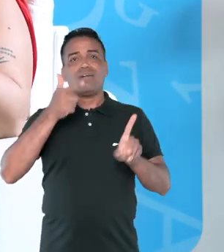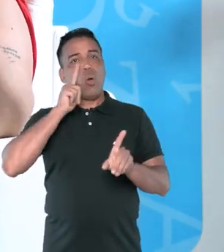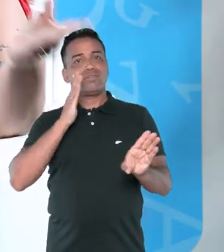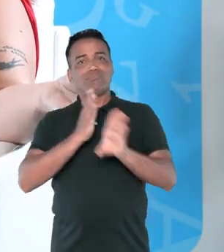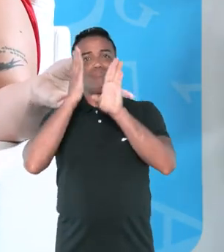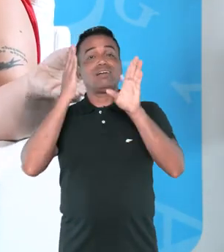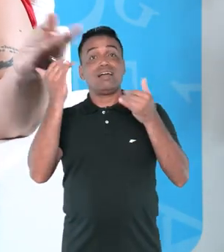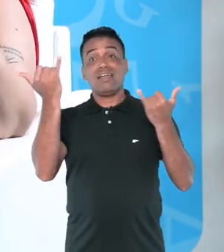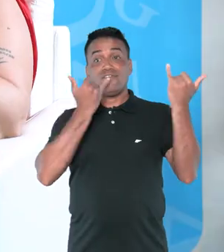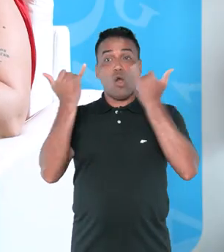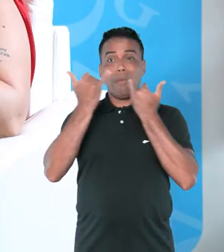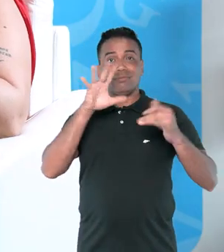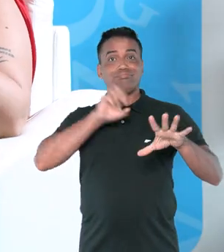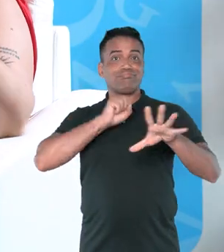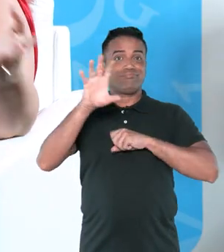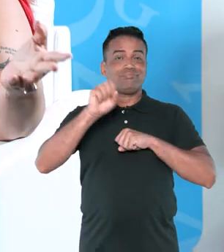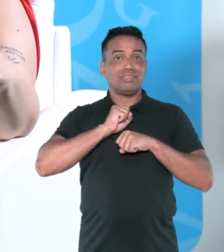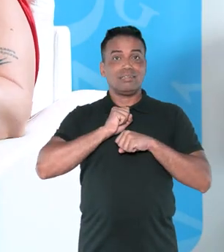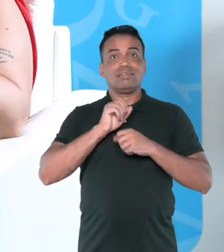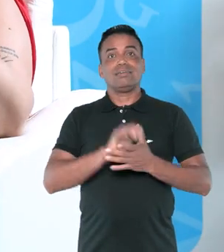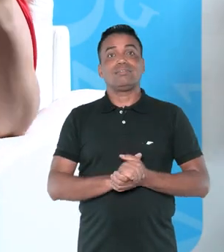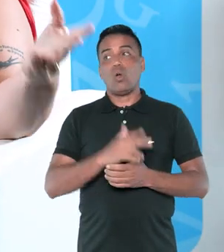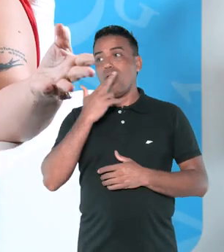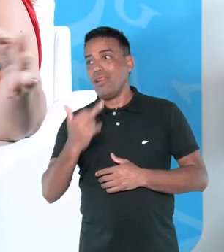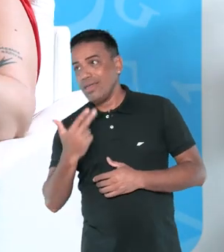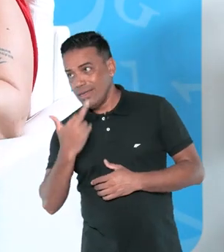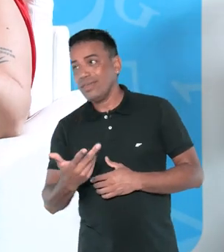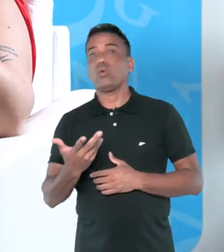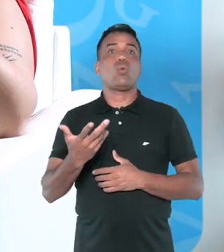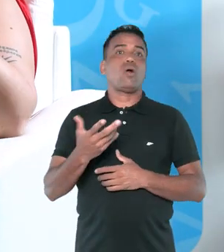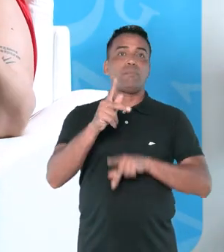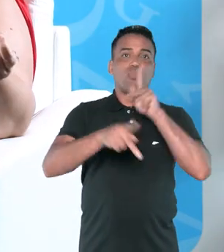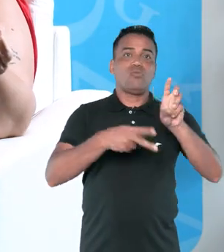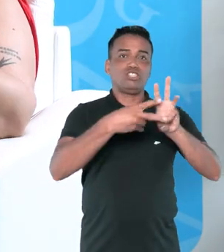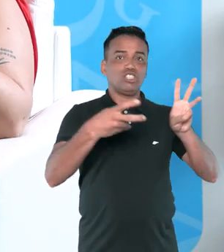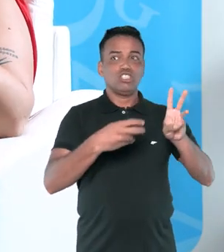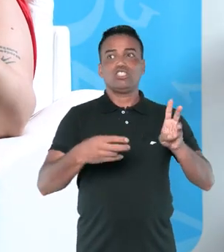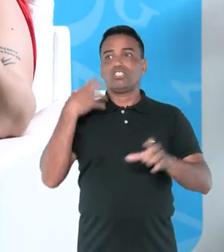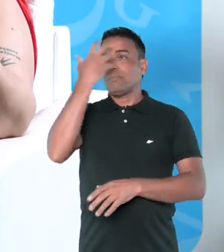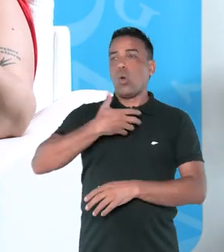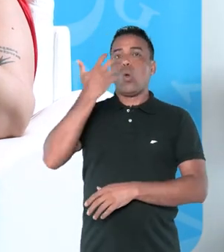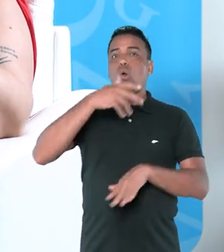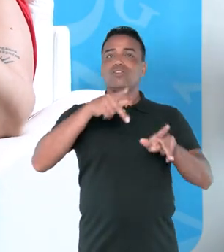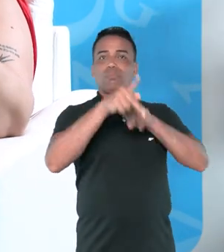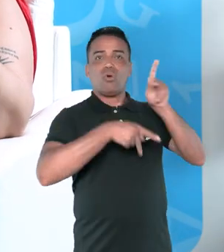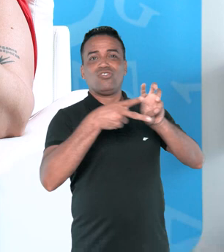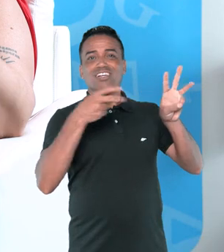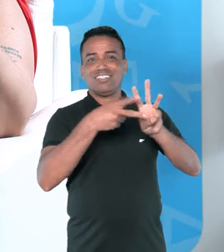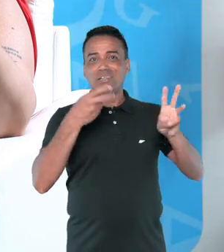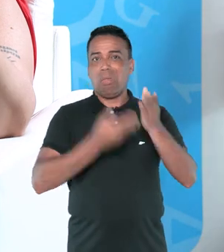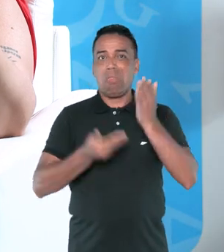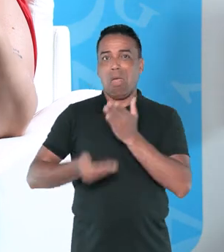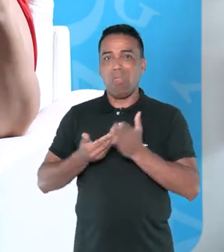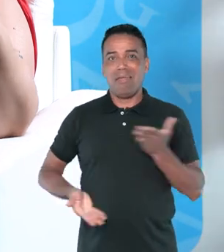de informação, como se sobre as línguas faladas, sobre as músicas cantadas. A gente tem muito pouco sobre tudo isso. Aí eu fiquei pensando,